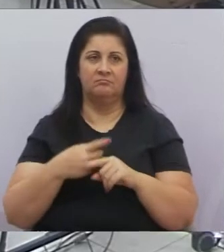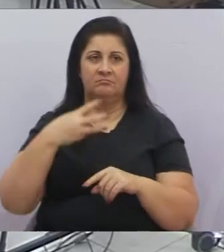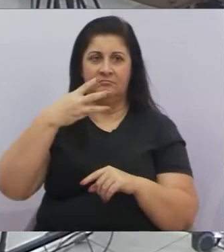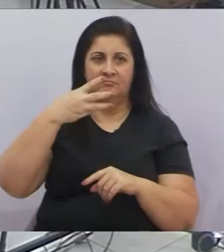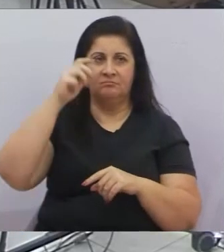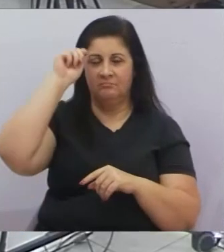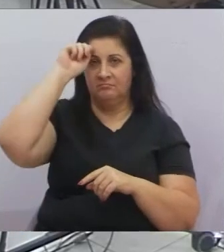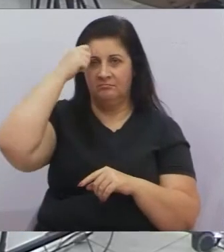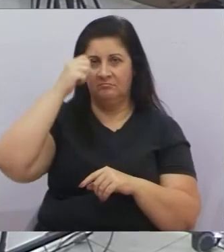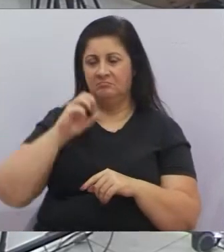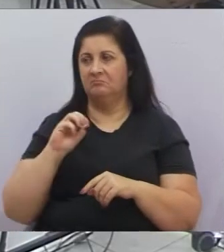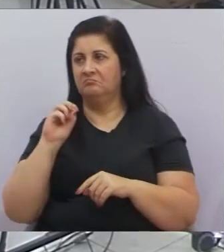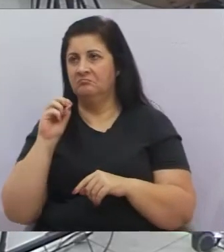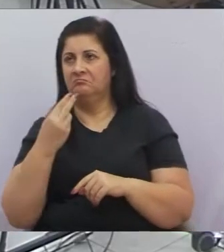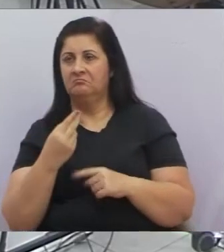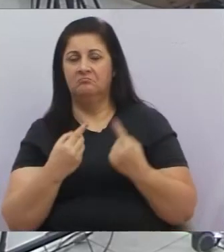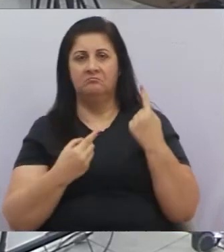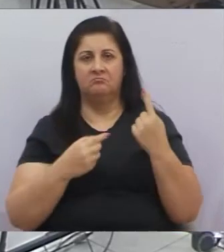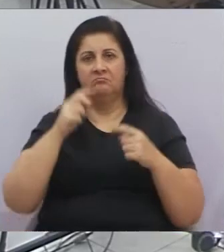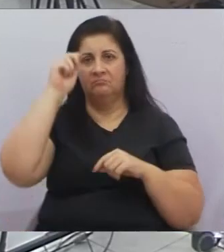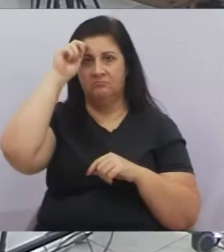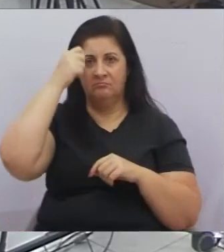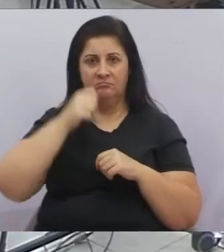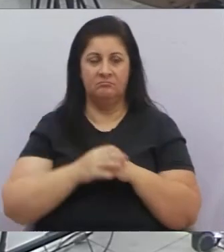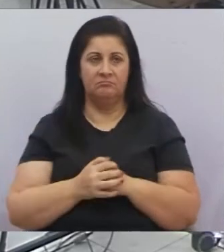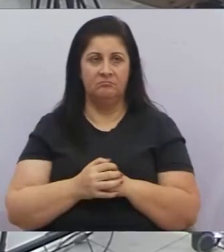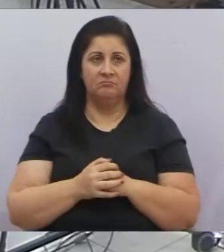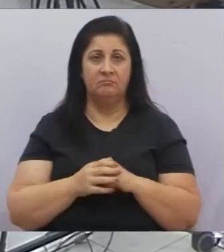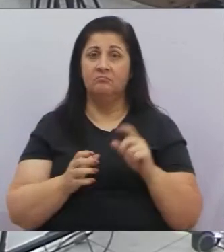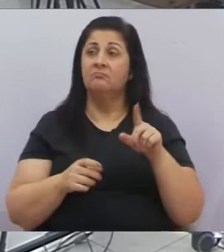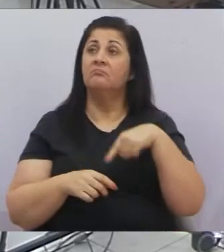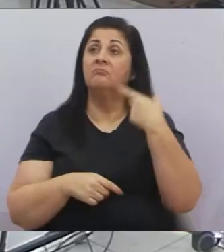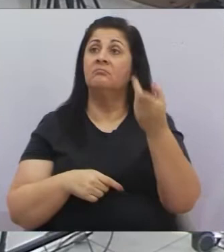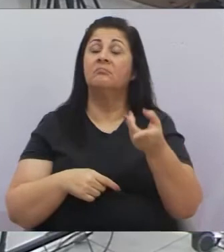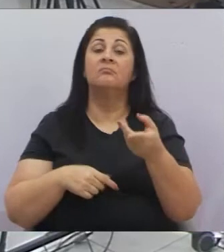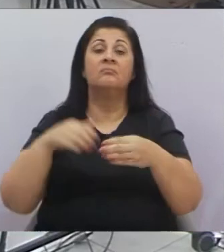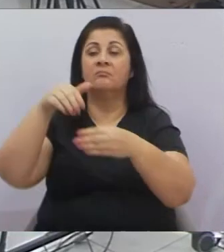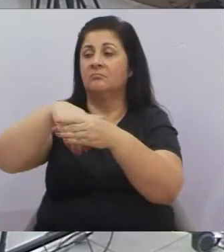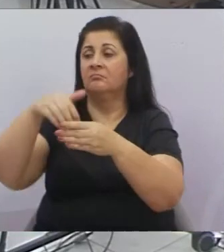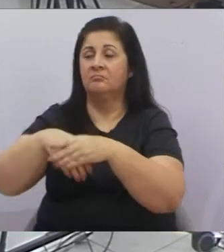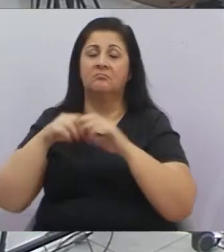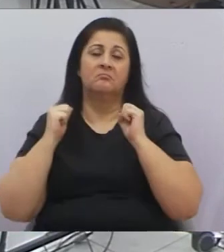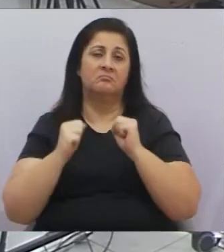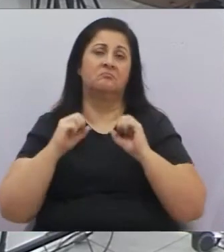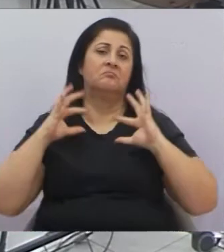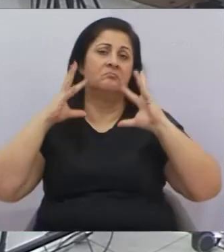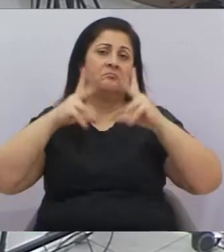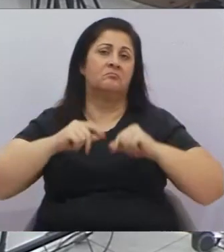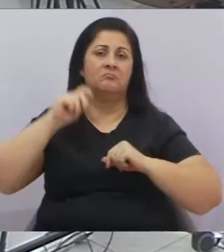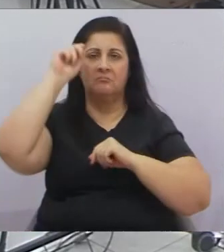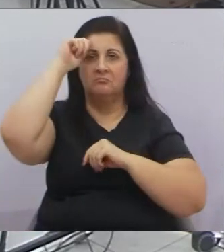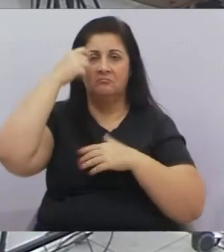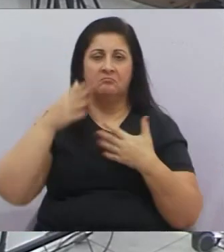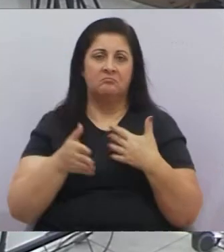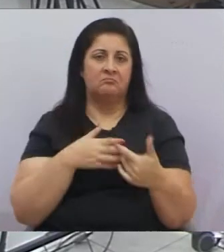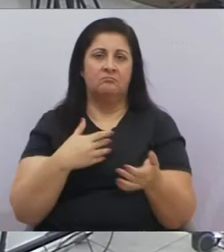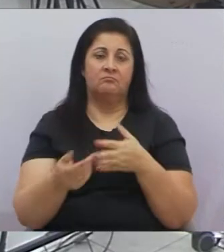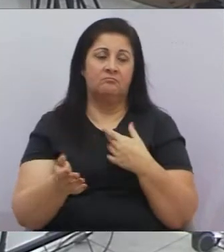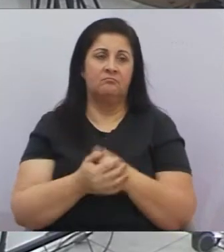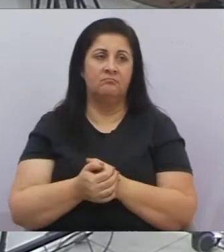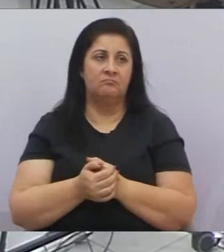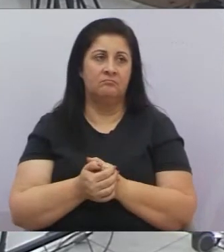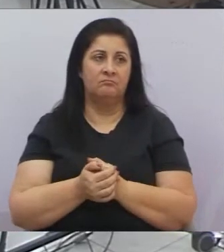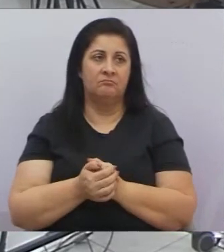ou um negro, que, gente, pode na outra eleição ser tudo negro nessa casa. Qual o problema que tem? Como pode